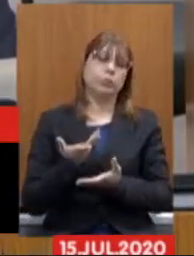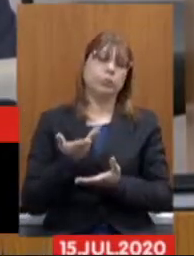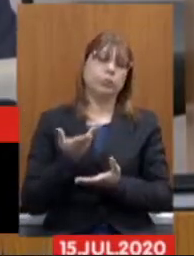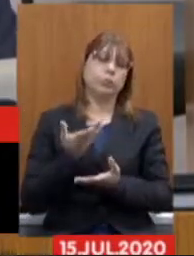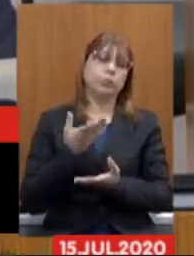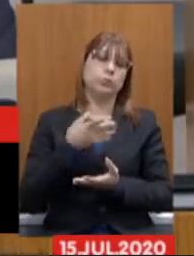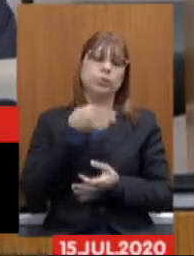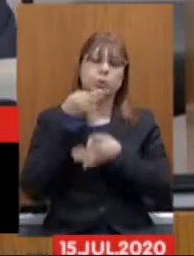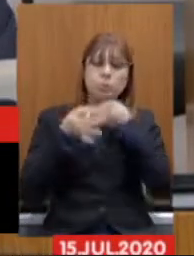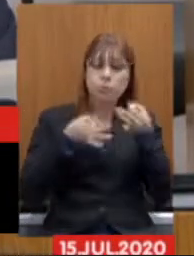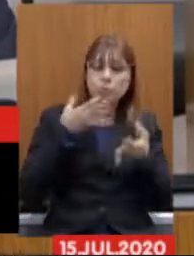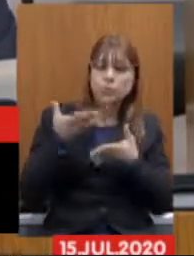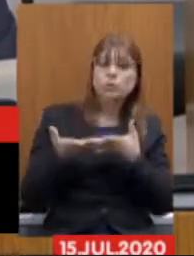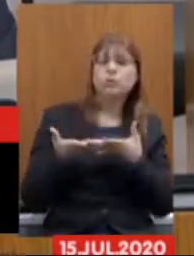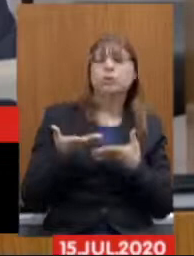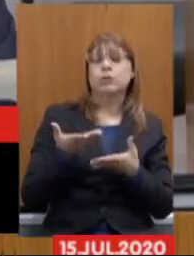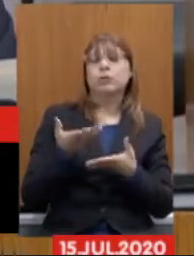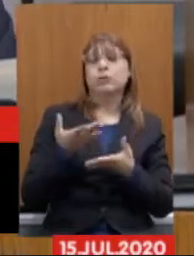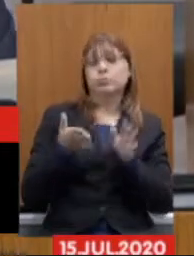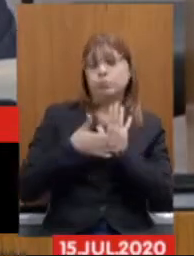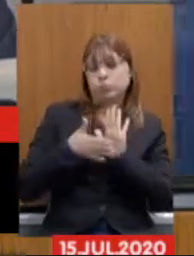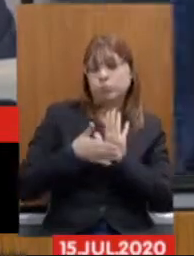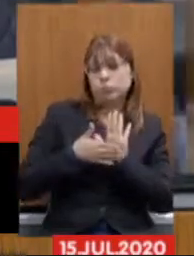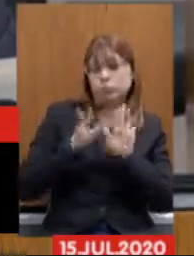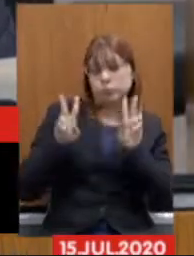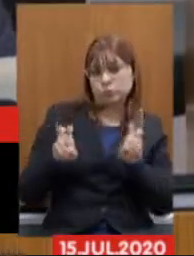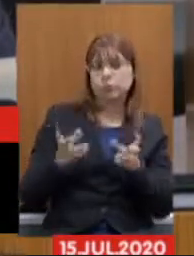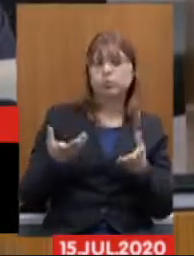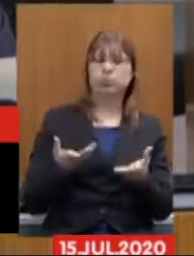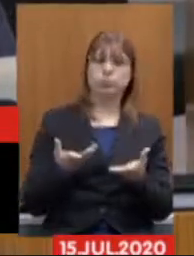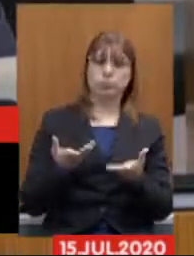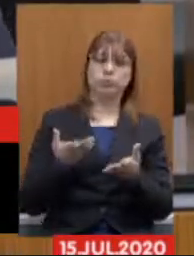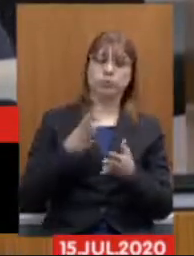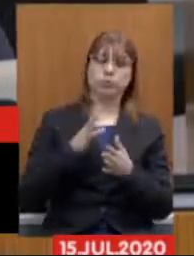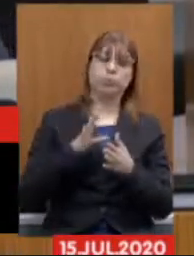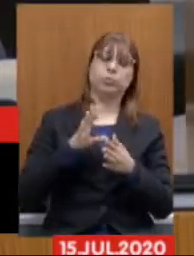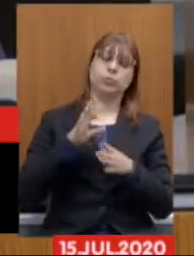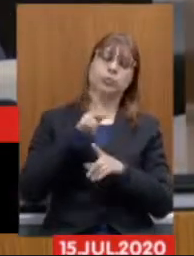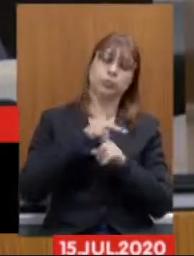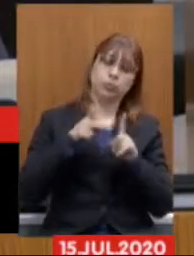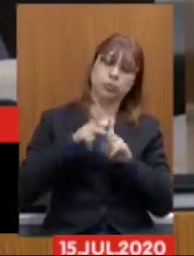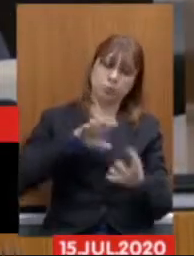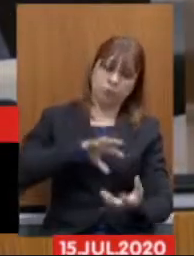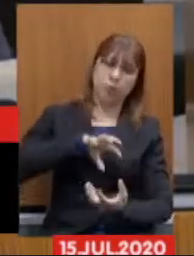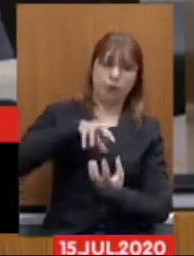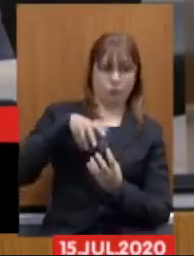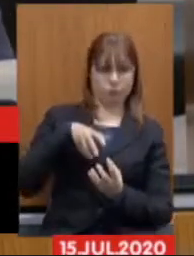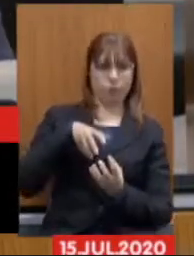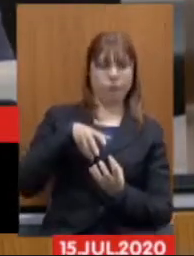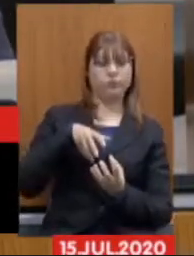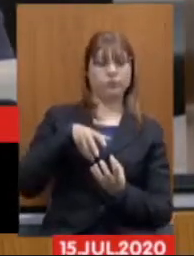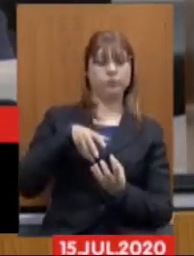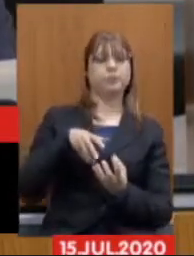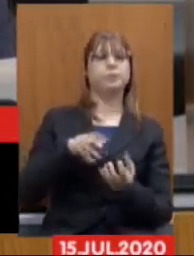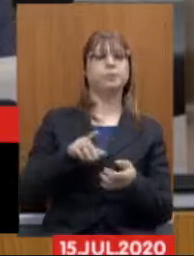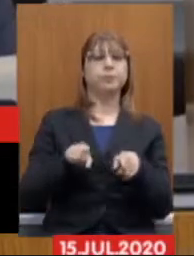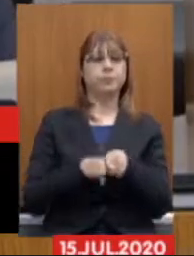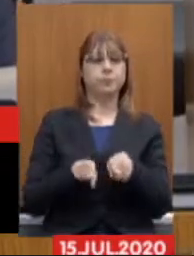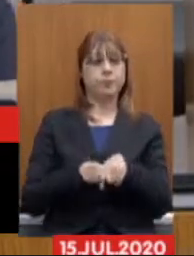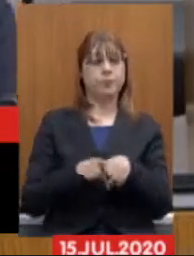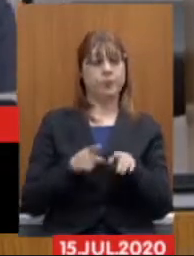projetos em tramitação opinando diretamente nas proposições que trazem a proposta de reforma da previdência a saber